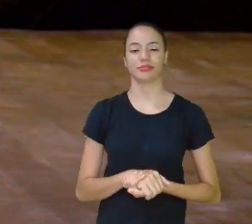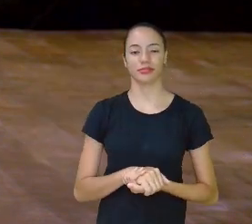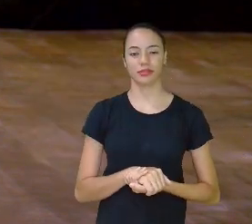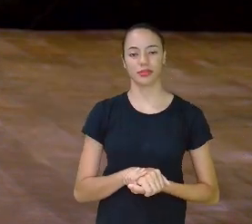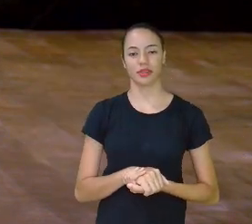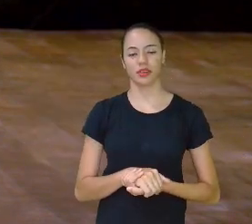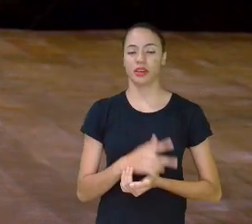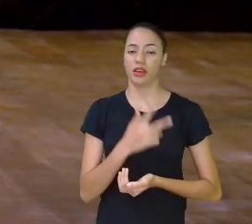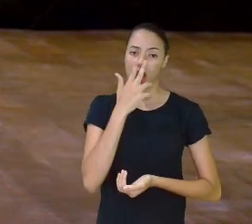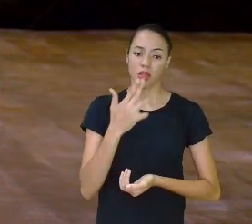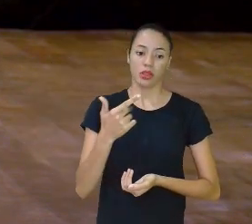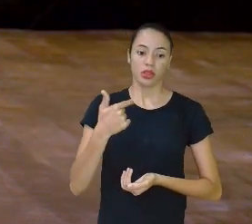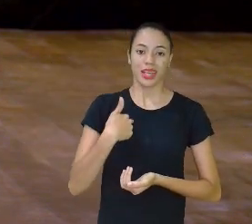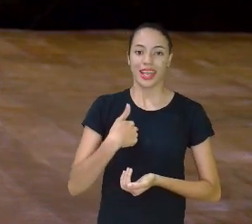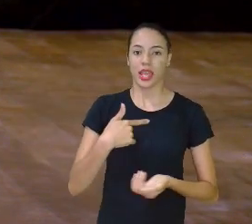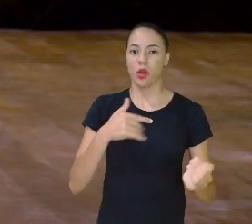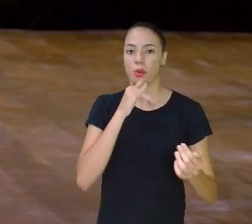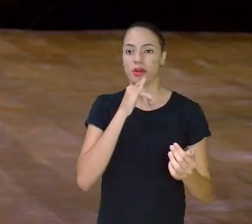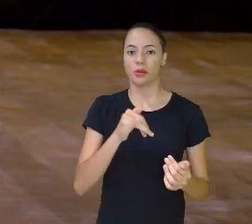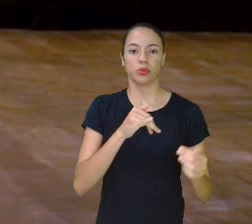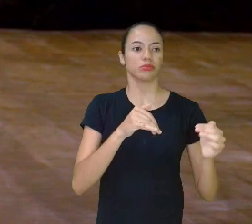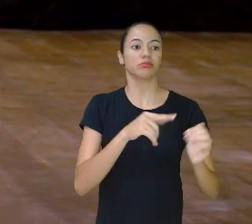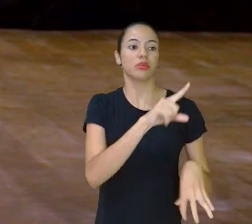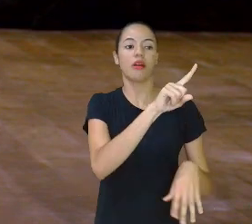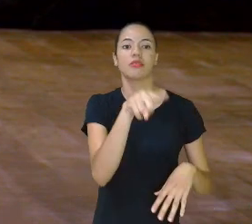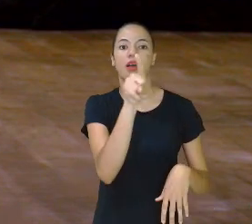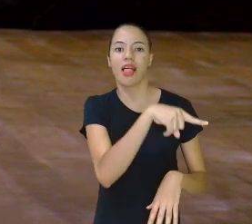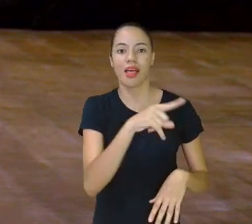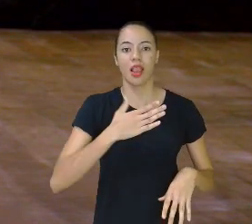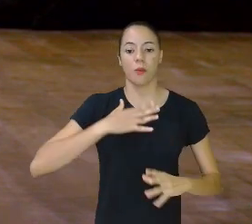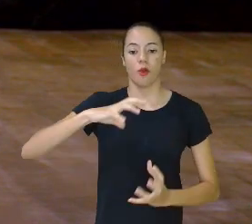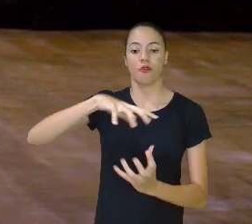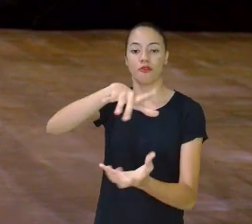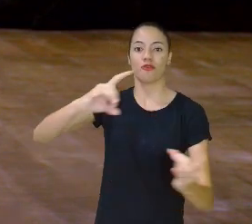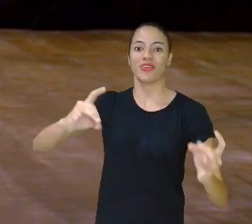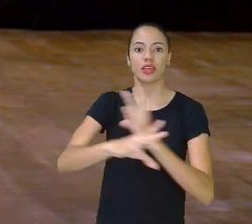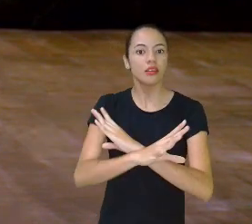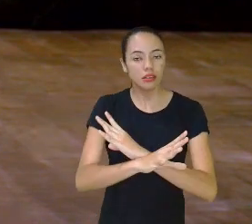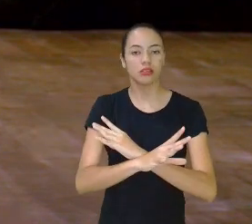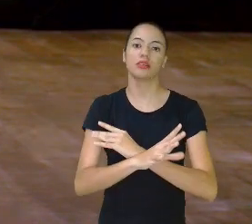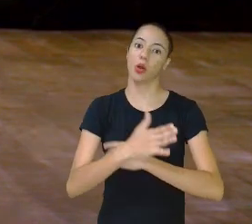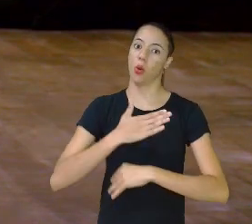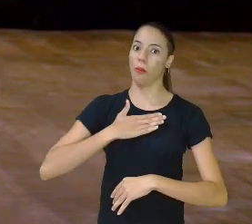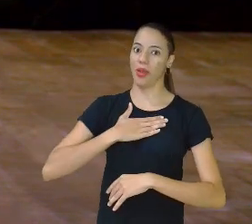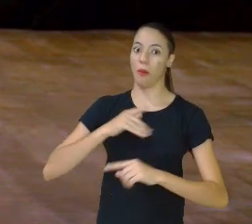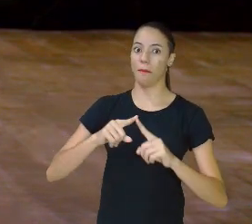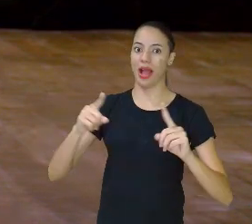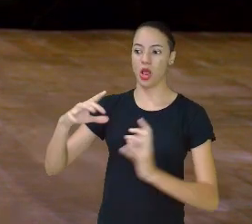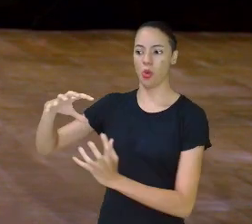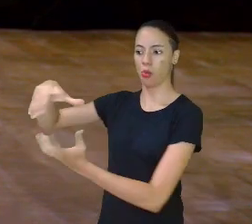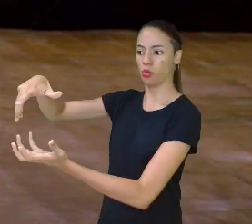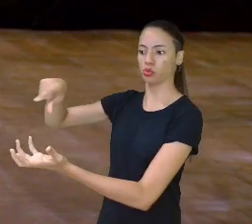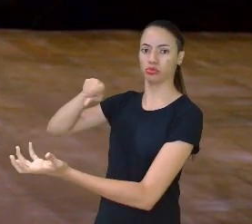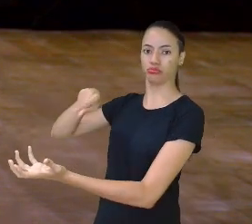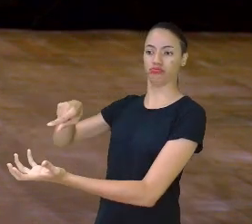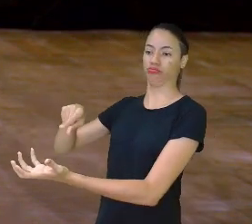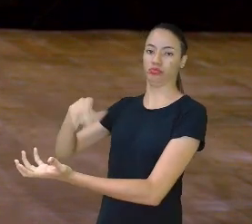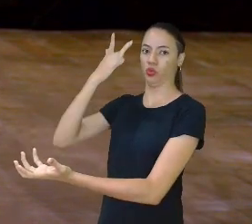E eu acho que assim eu fui adiando o meu fim do mundo. Pelo menos o meu. O do mundo eu não sei.